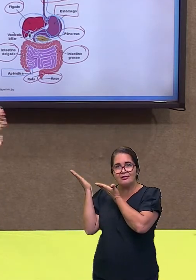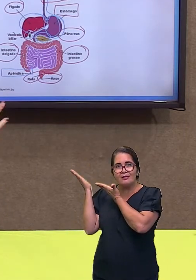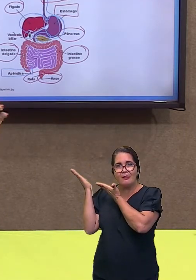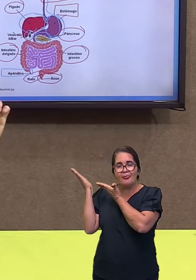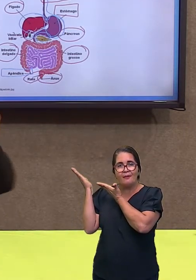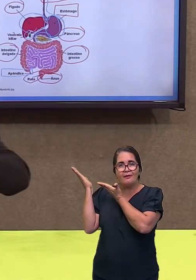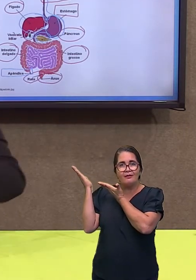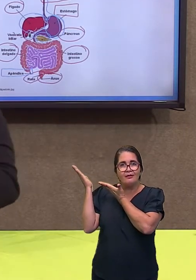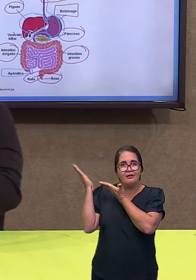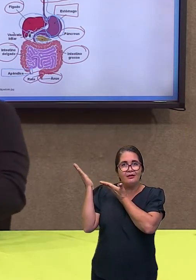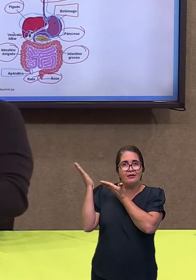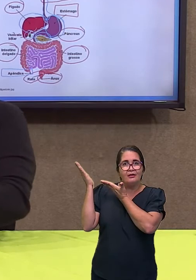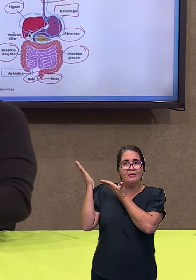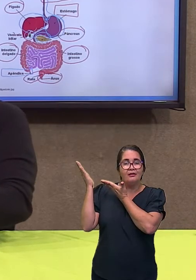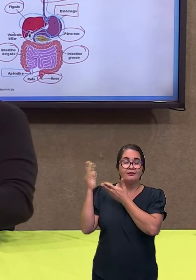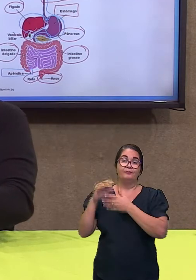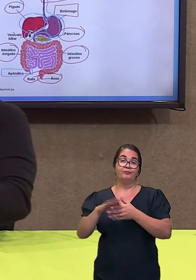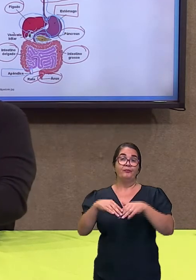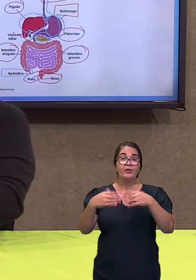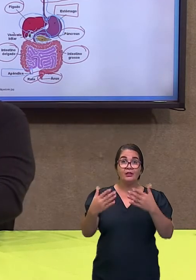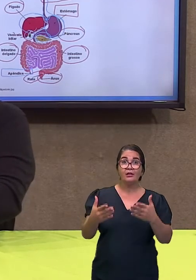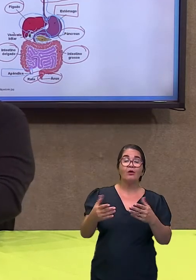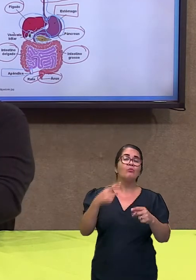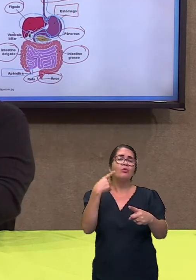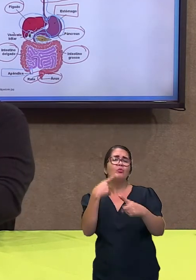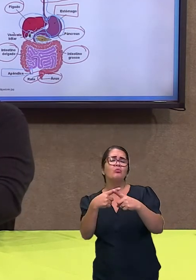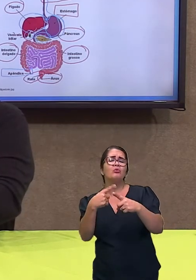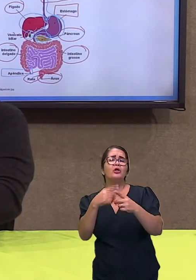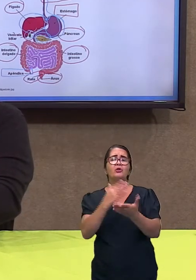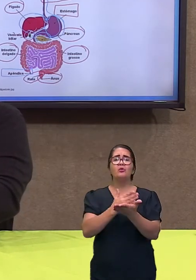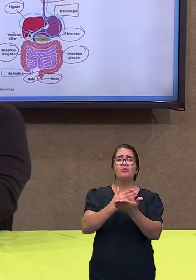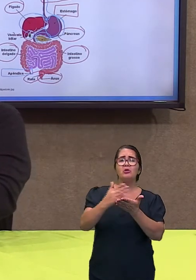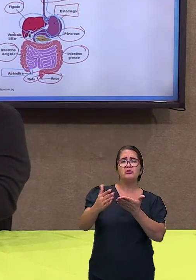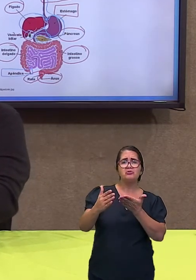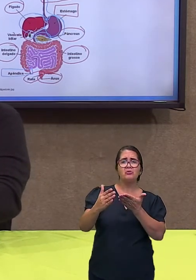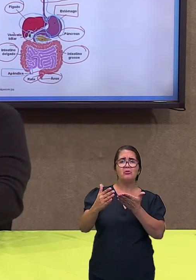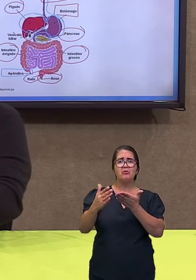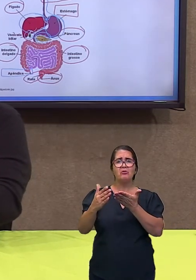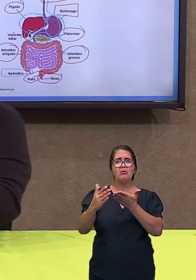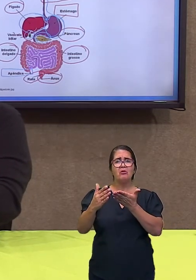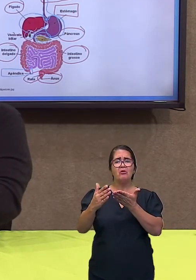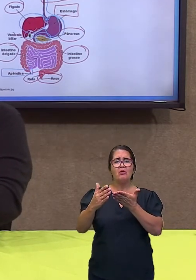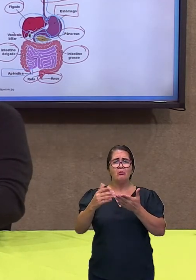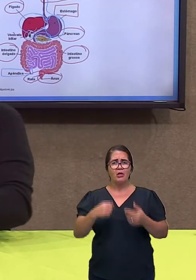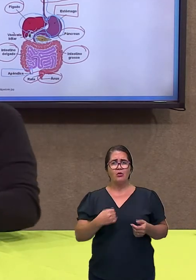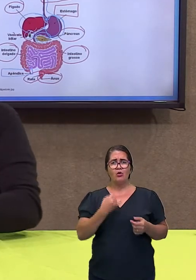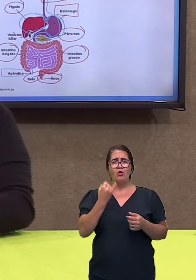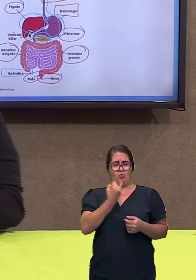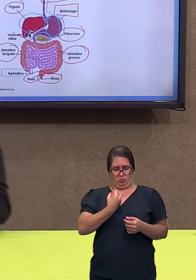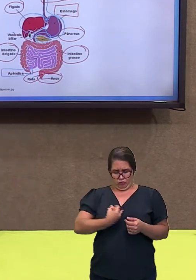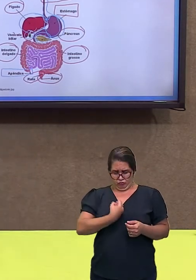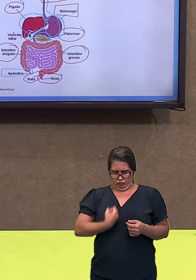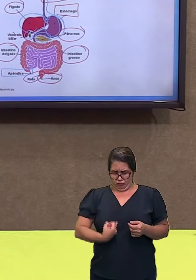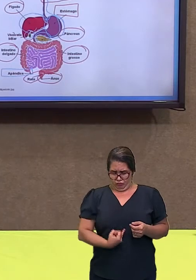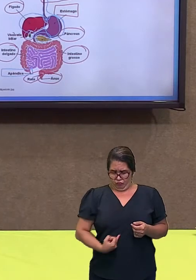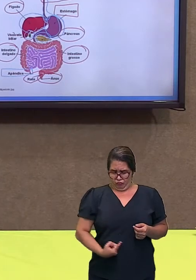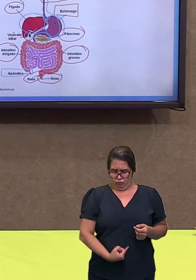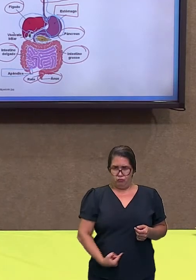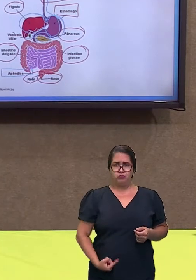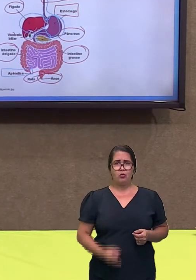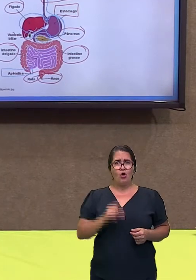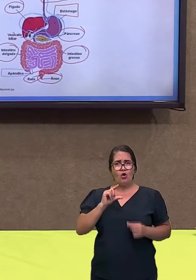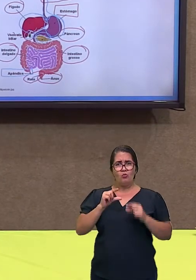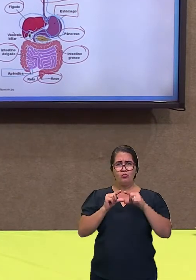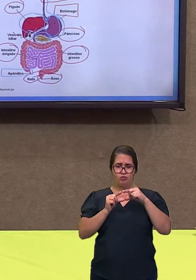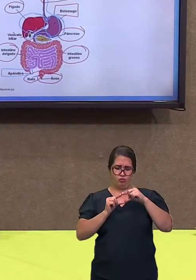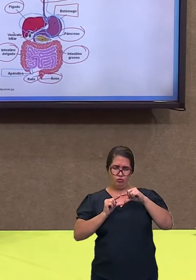Ó, por que você não começou pelo intestino delgado? Você começou pelo intestino grosso. Porque depois que eu